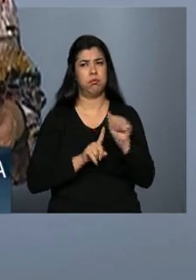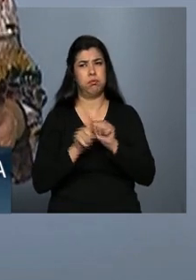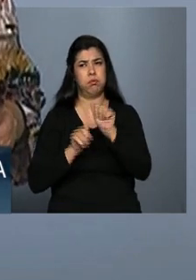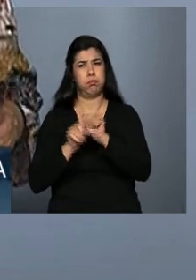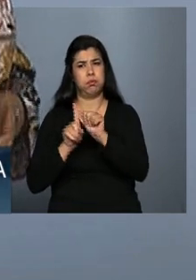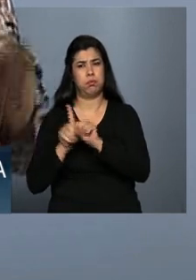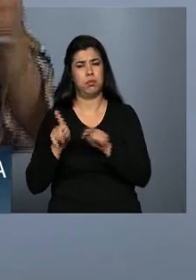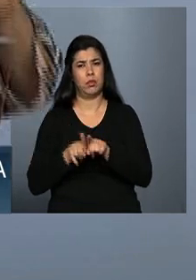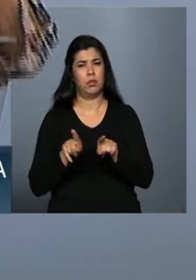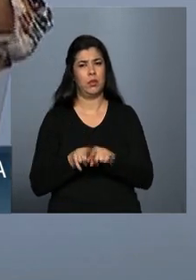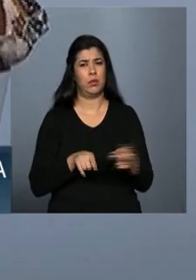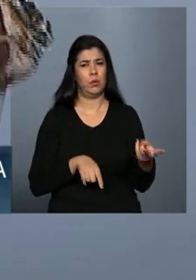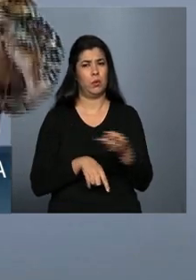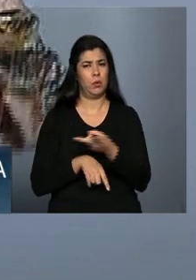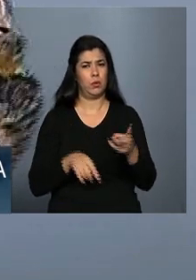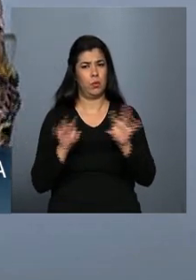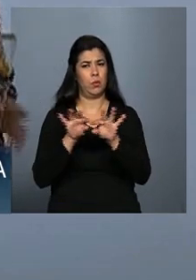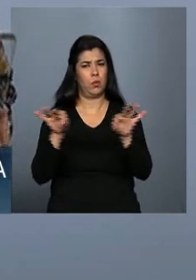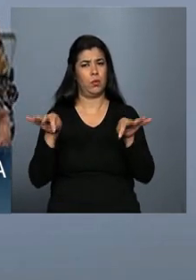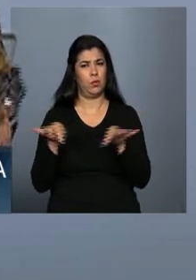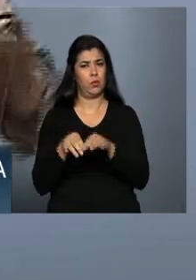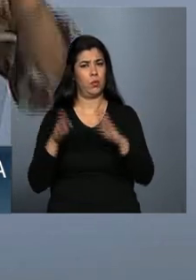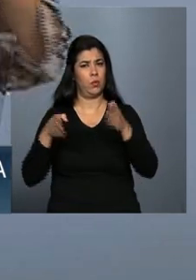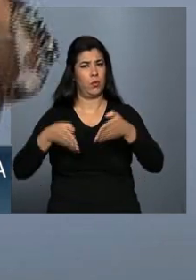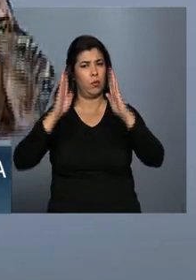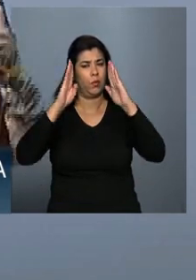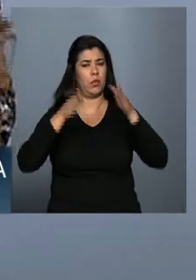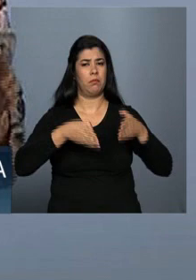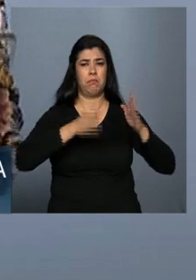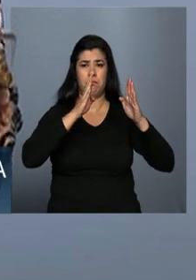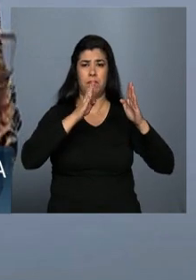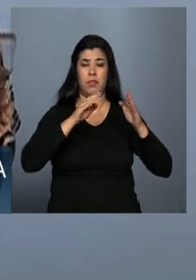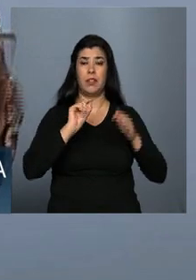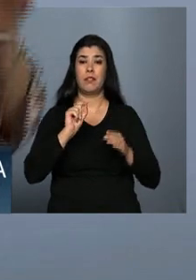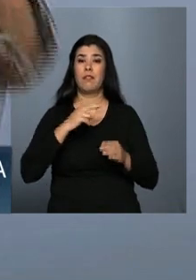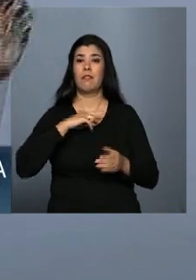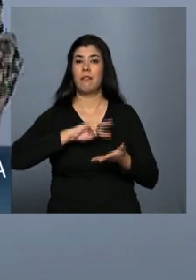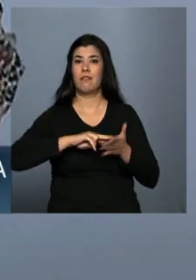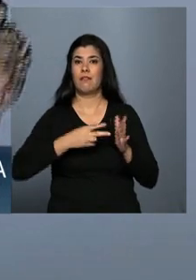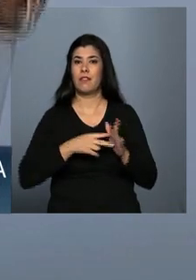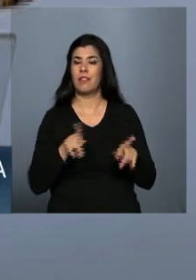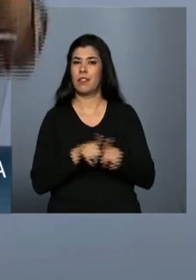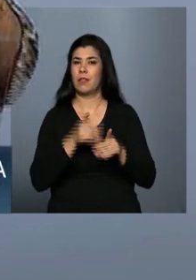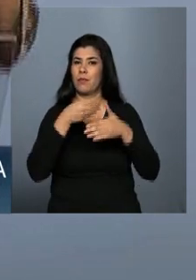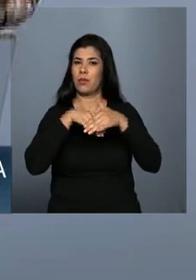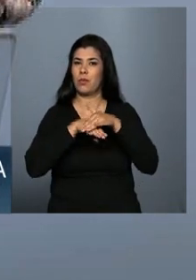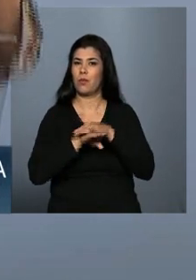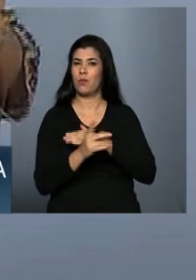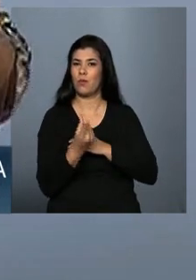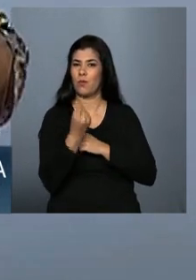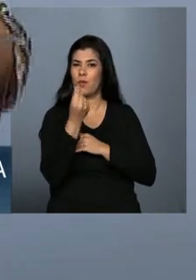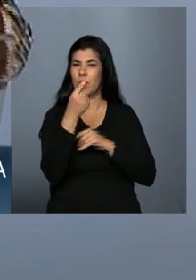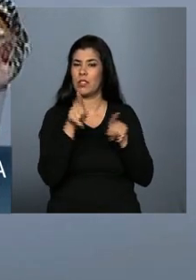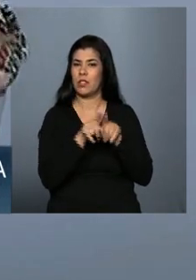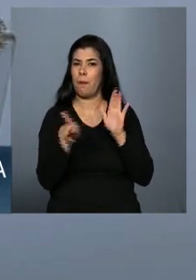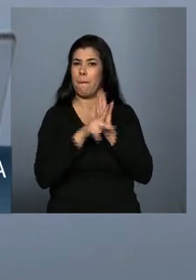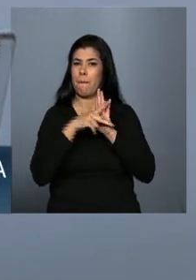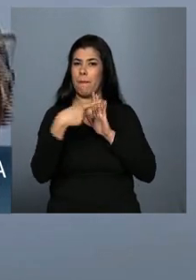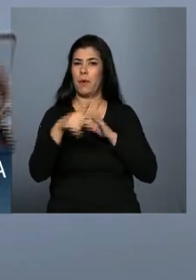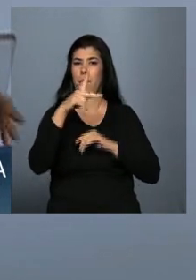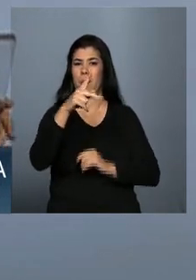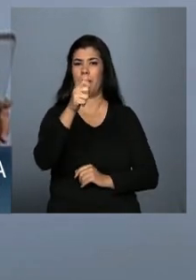residência, duas coisas, ela é também riqueza, ela é patrimônio. Porque hoje vocês passam a ter